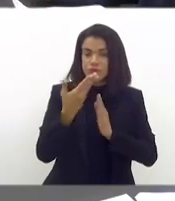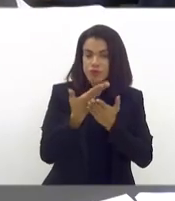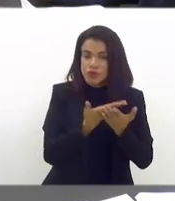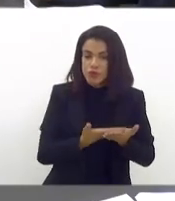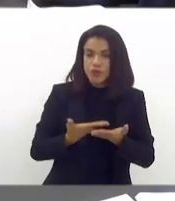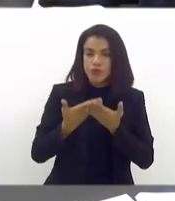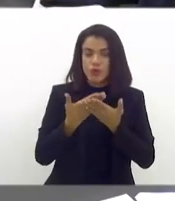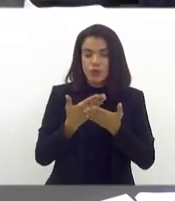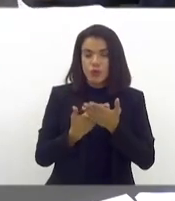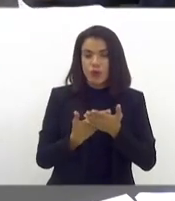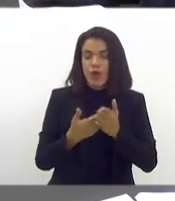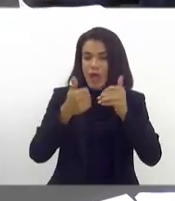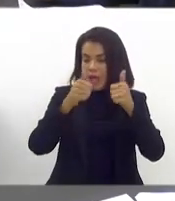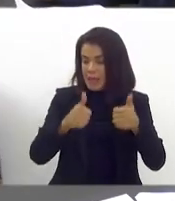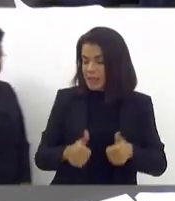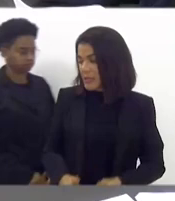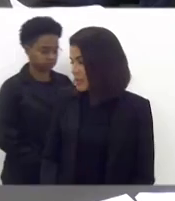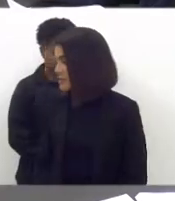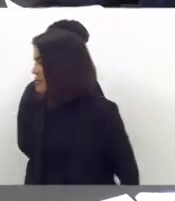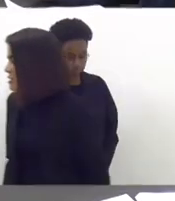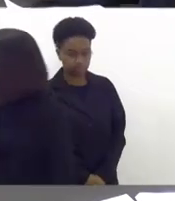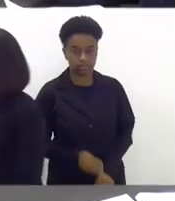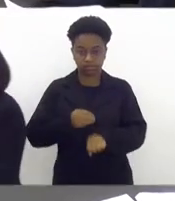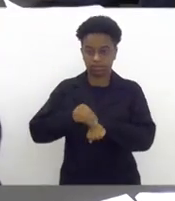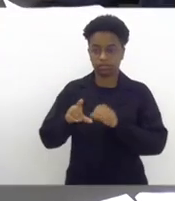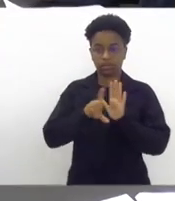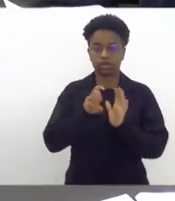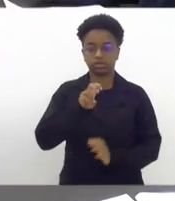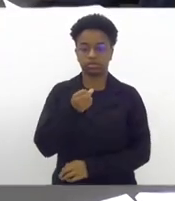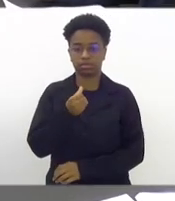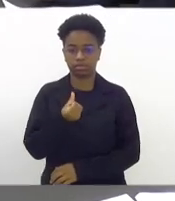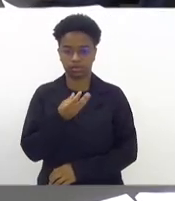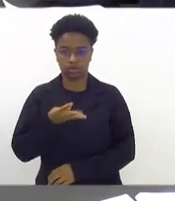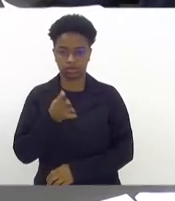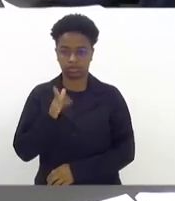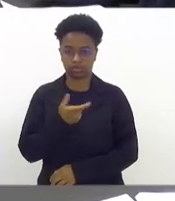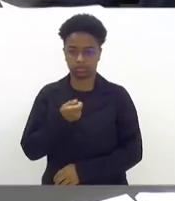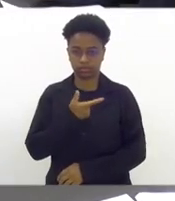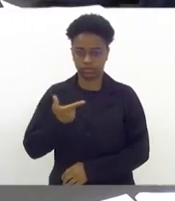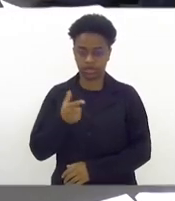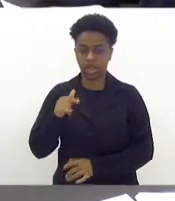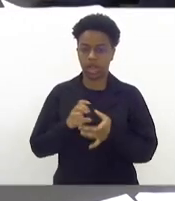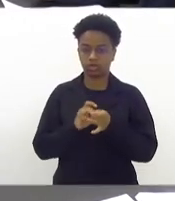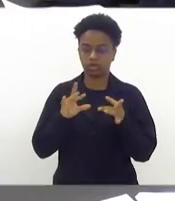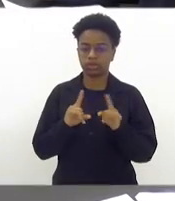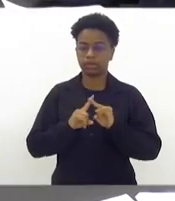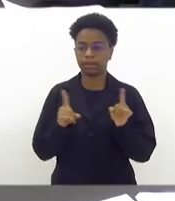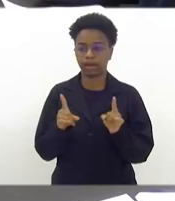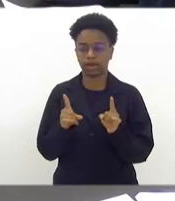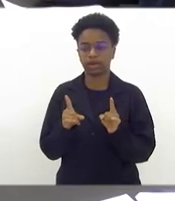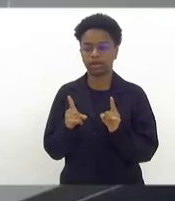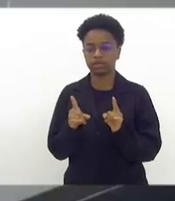estudo a análise da indicação legislativa 564 de 22. É um projeto autorizativo, mas que vai justamente